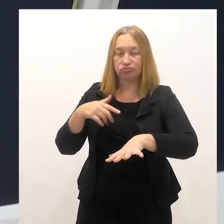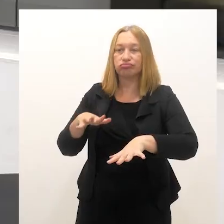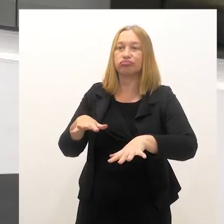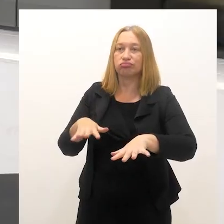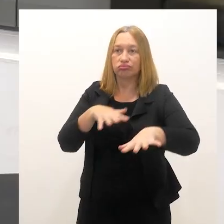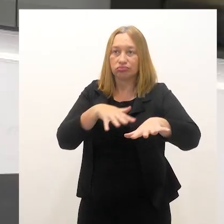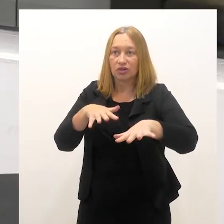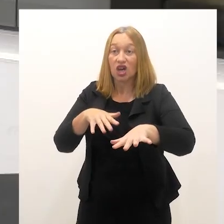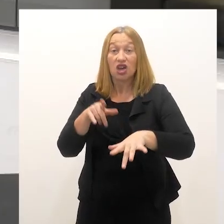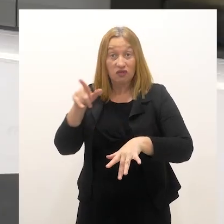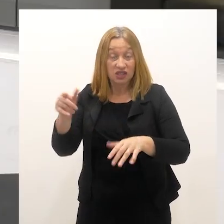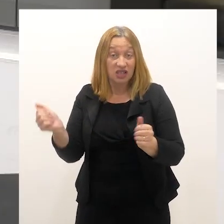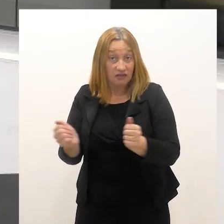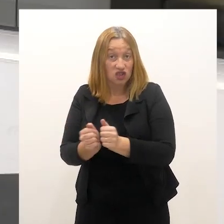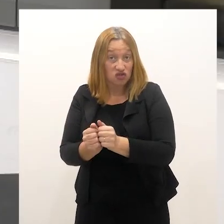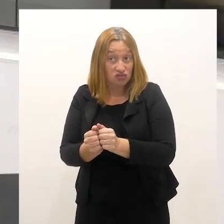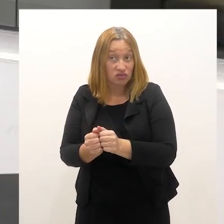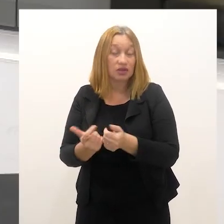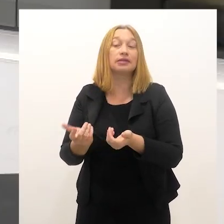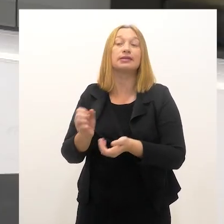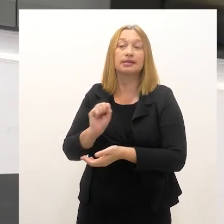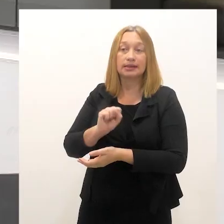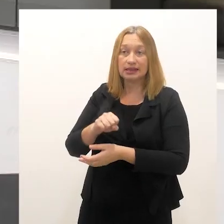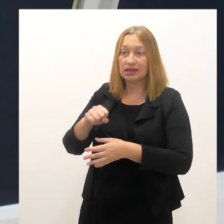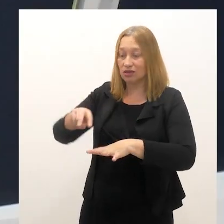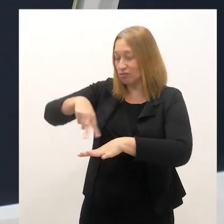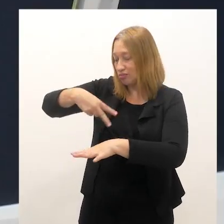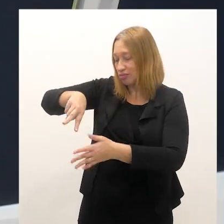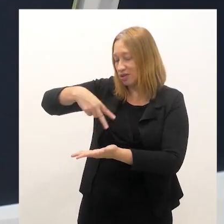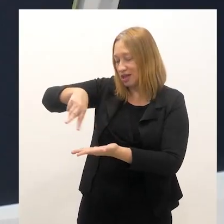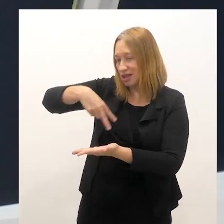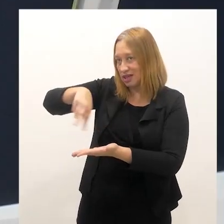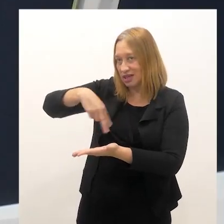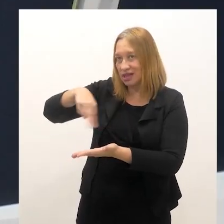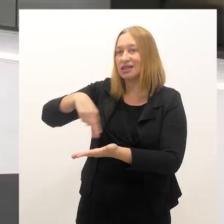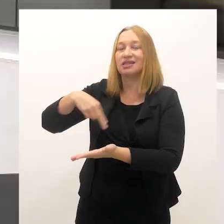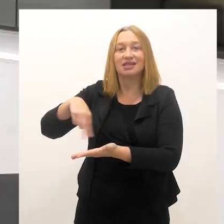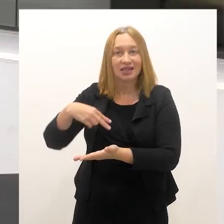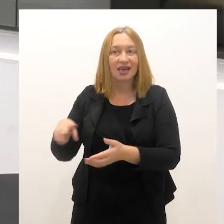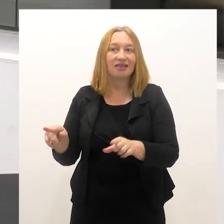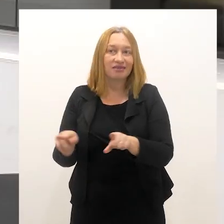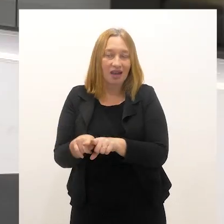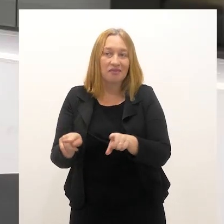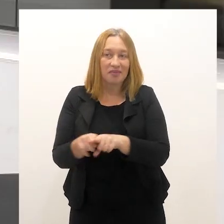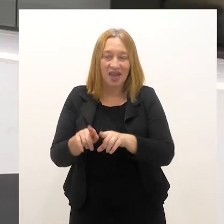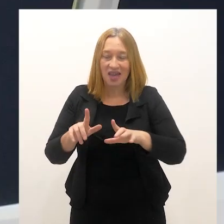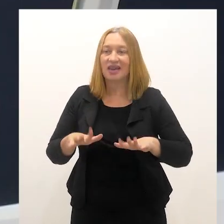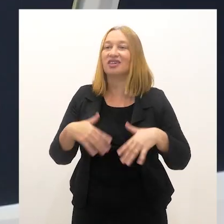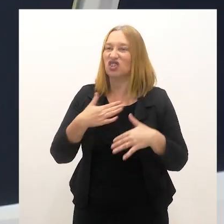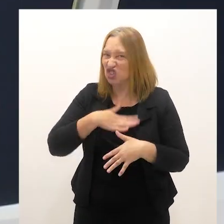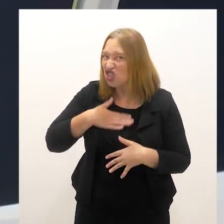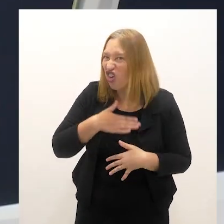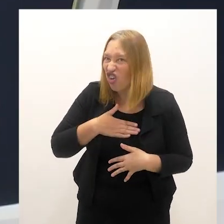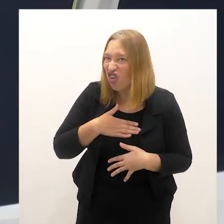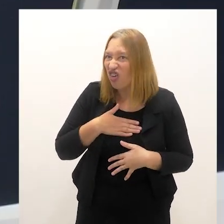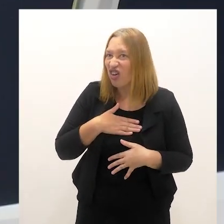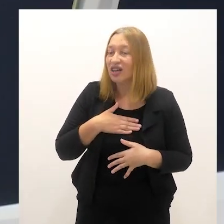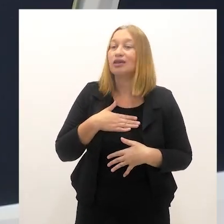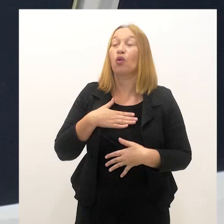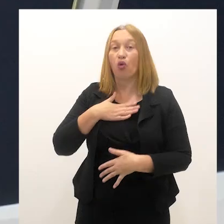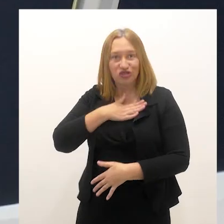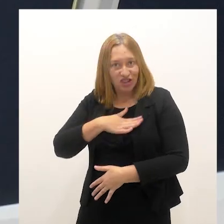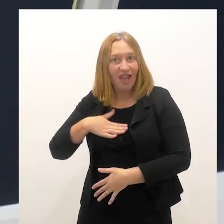meu filho. E você participou dessa coreografia? Participei. Botou o seu lado bailarino pra frente, né?